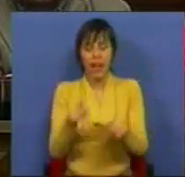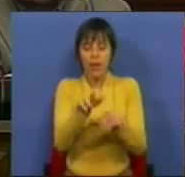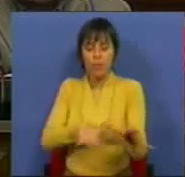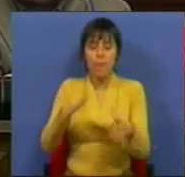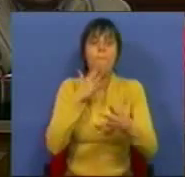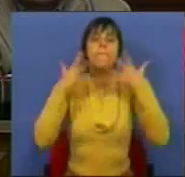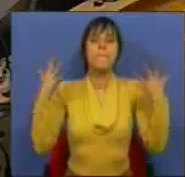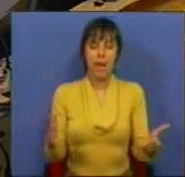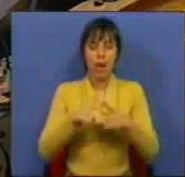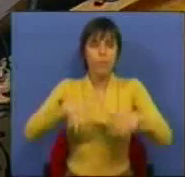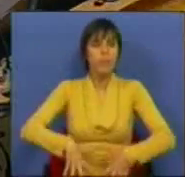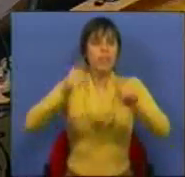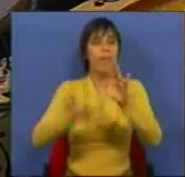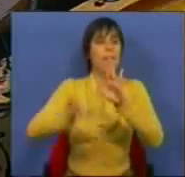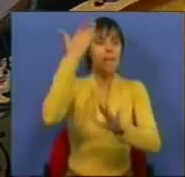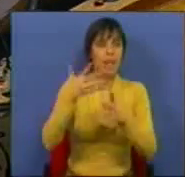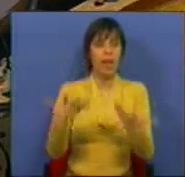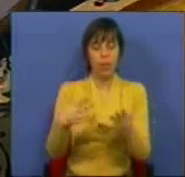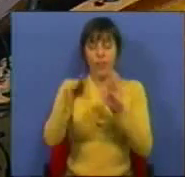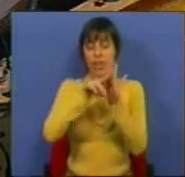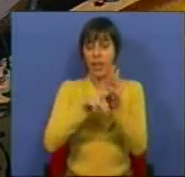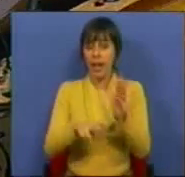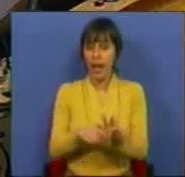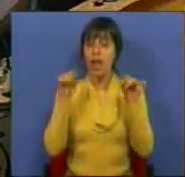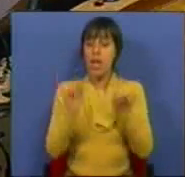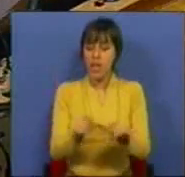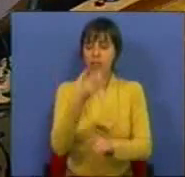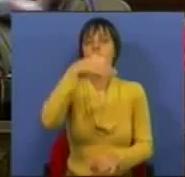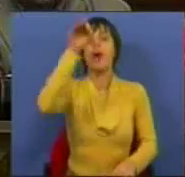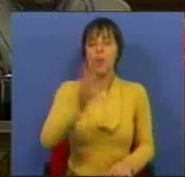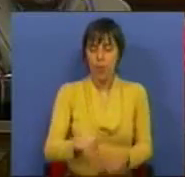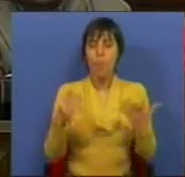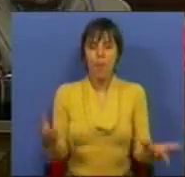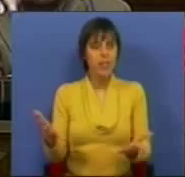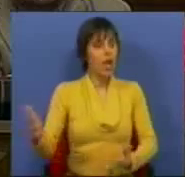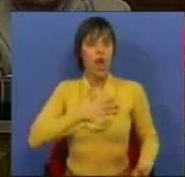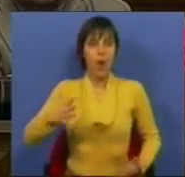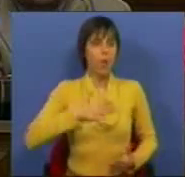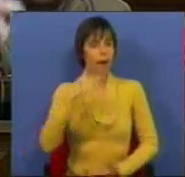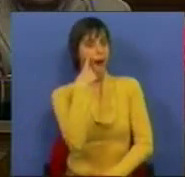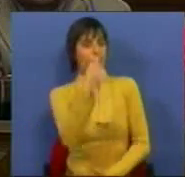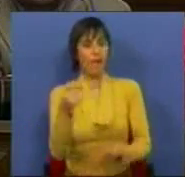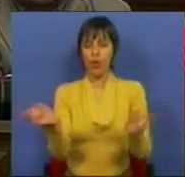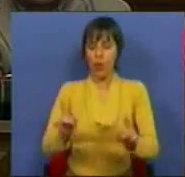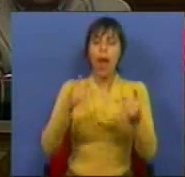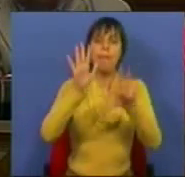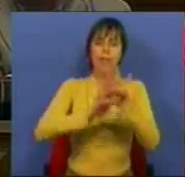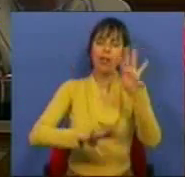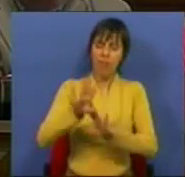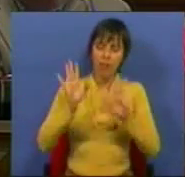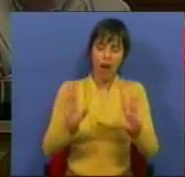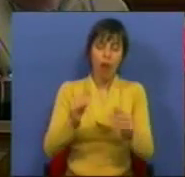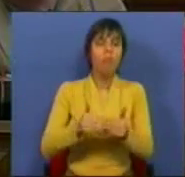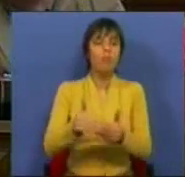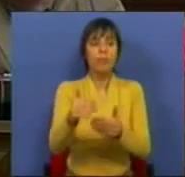campo maior de desenvolvimento com as atuais regras. E isso é que o Partido Socialista não quer aqui reconhecer, mas falo-á certamente